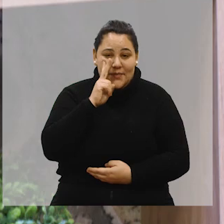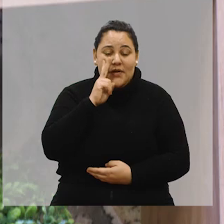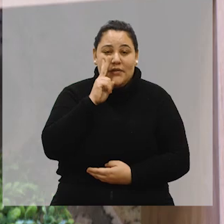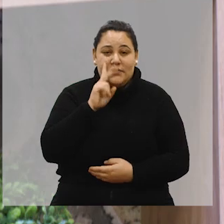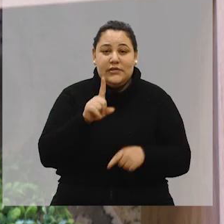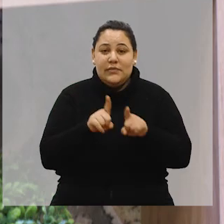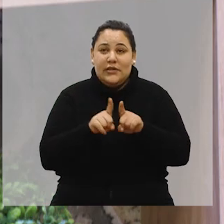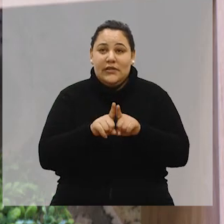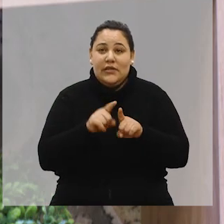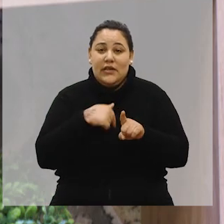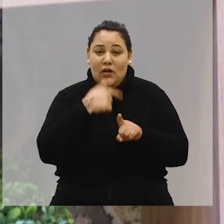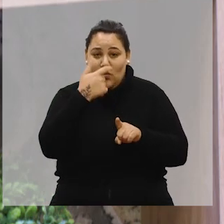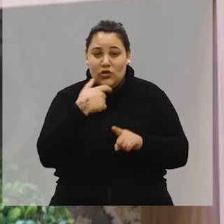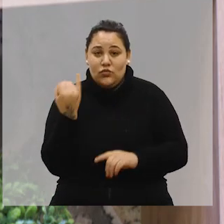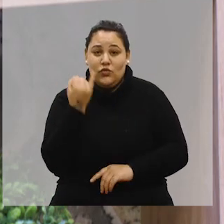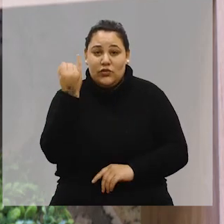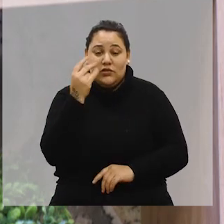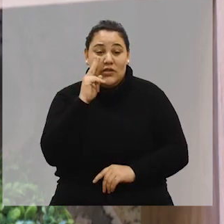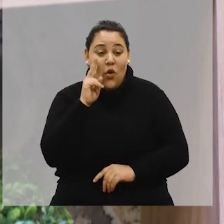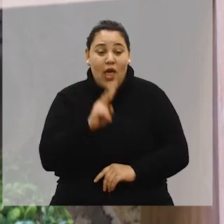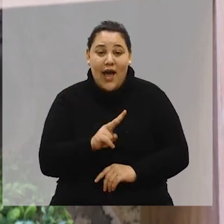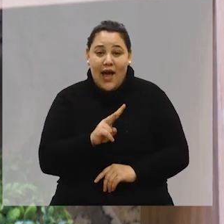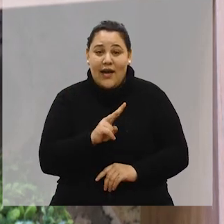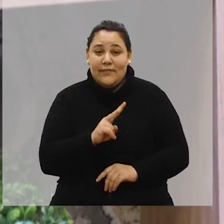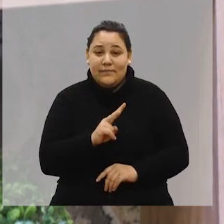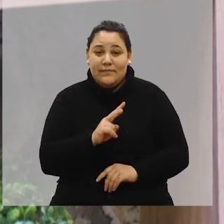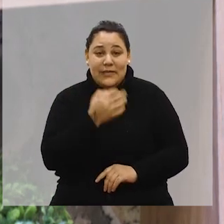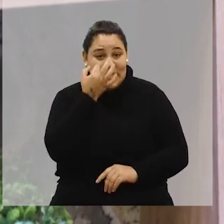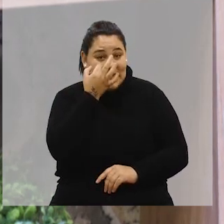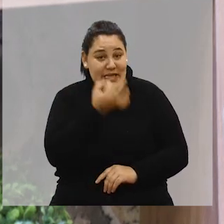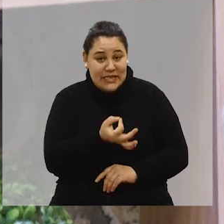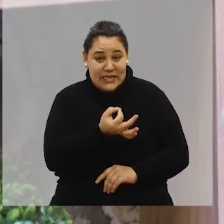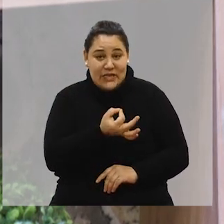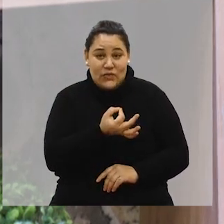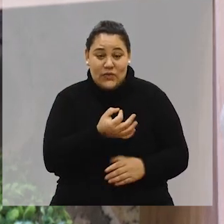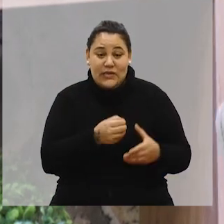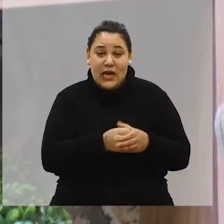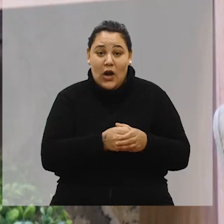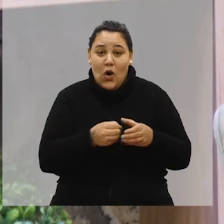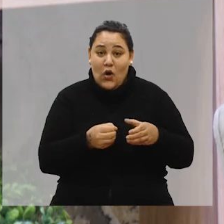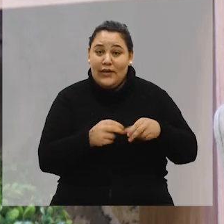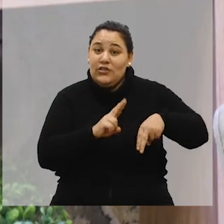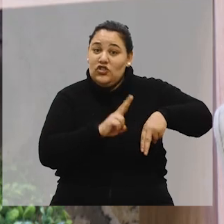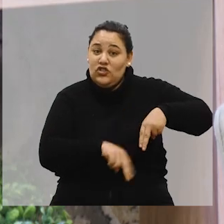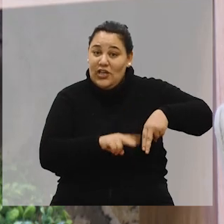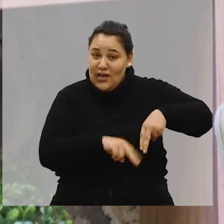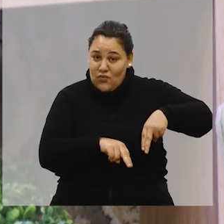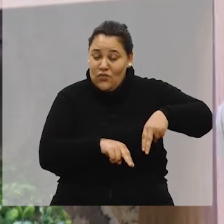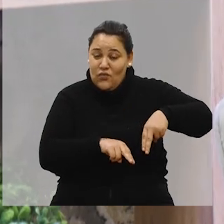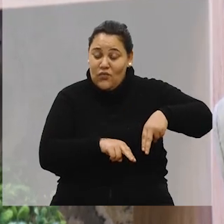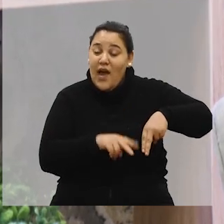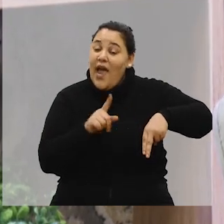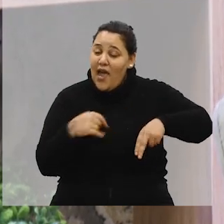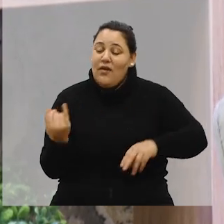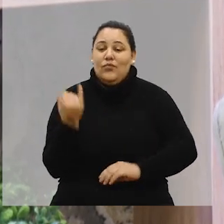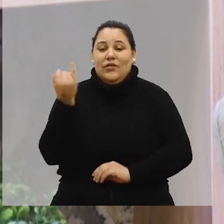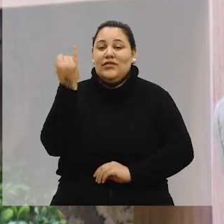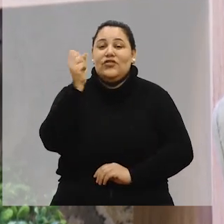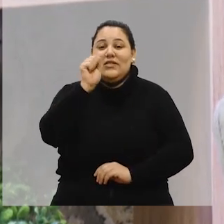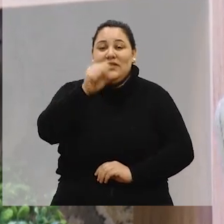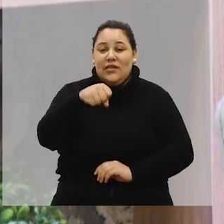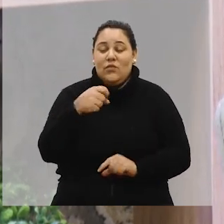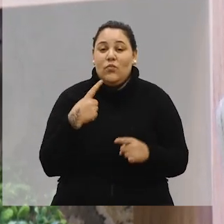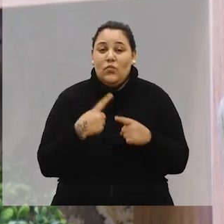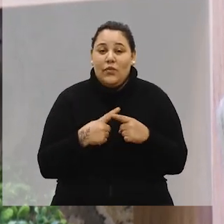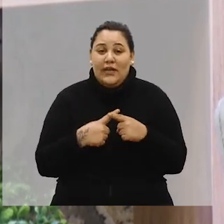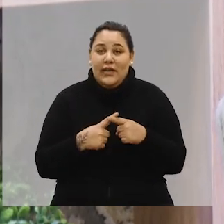eu acho que justamente esse olhar atento a essa cota de gênero, acho que ele é importante. Eu acho que sim, que